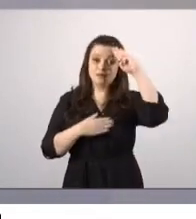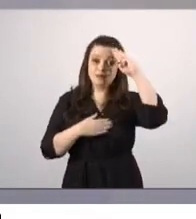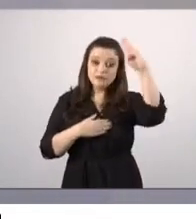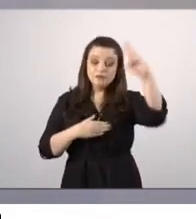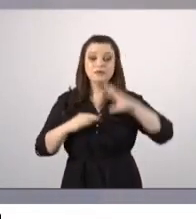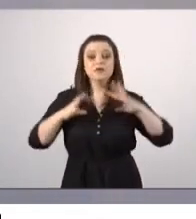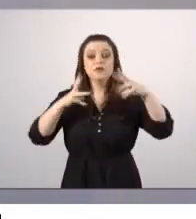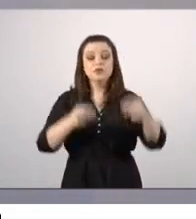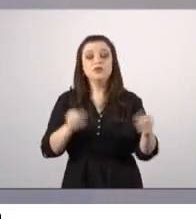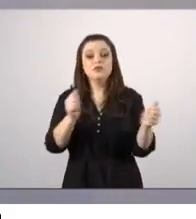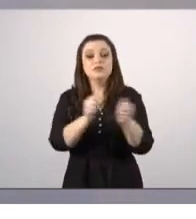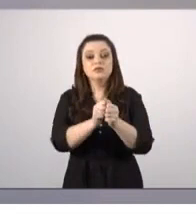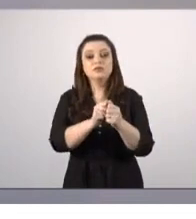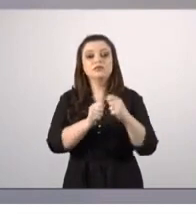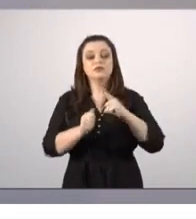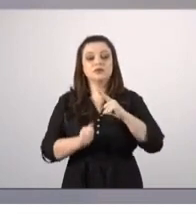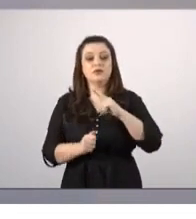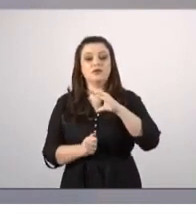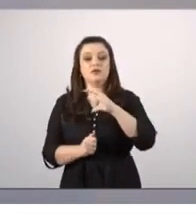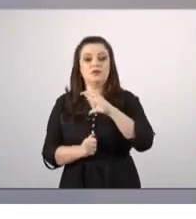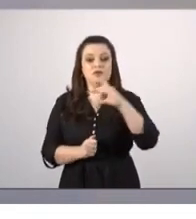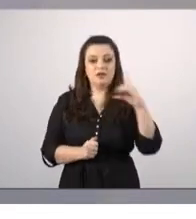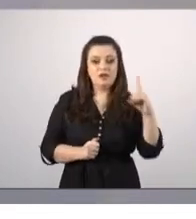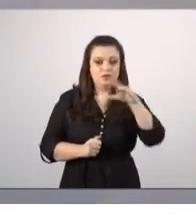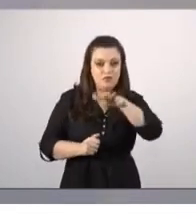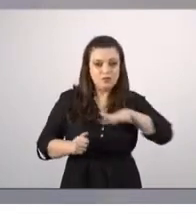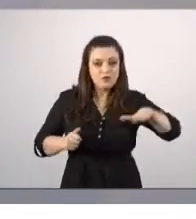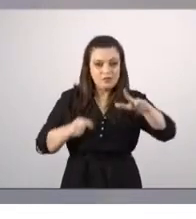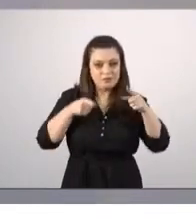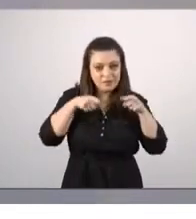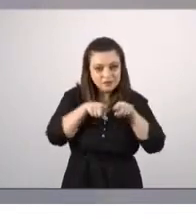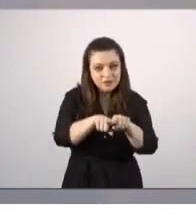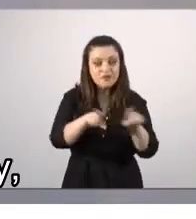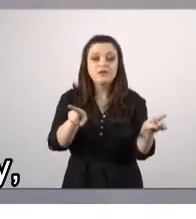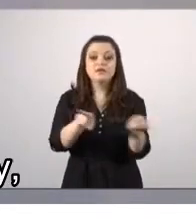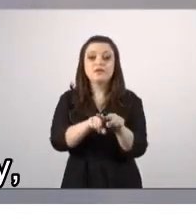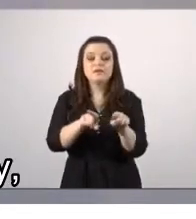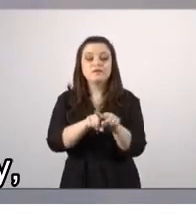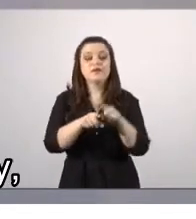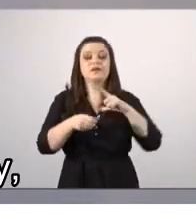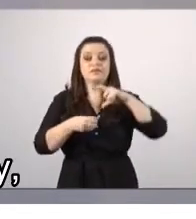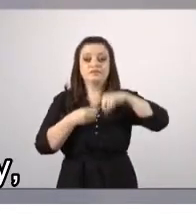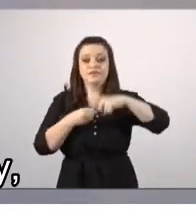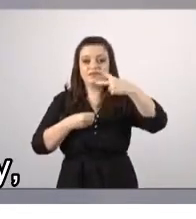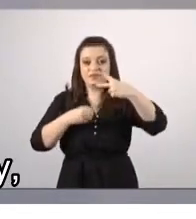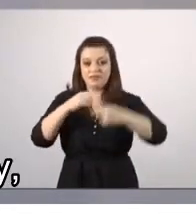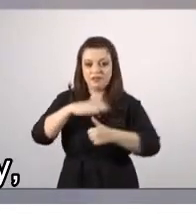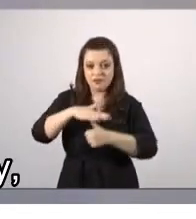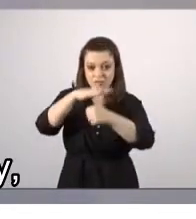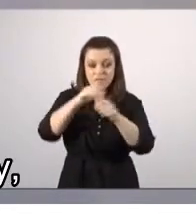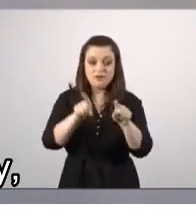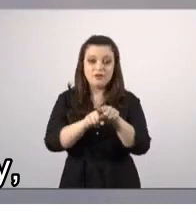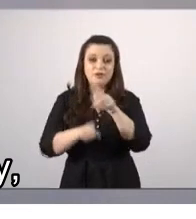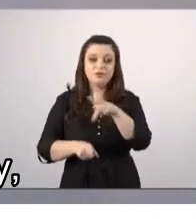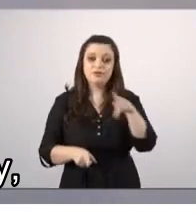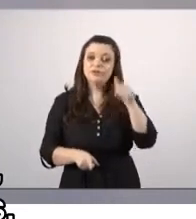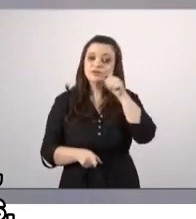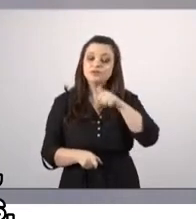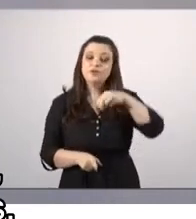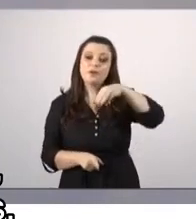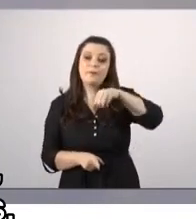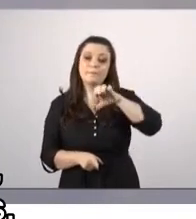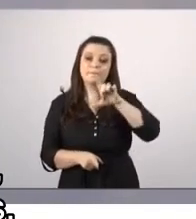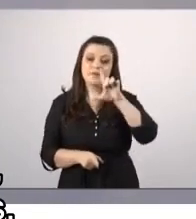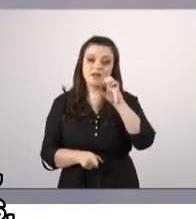coordenam toda essa parceria, o professor Vidal Martins, nosso vice-reitor, a professora Melody Tankersley, provost da Kent State,